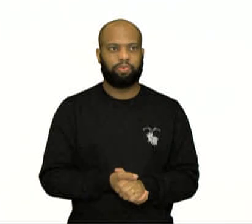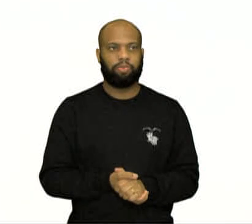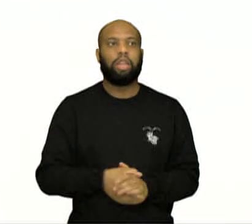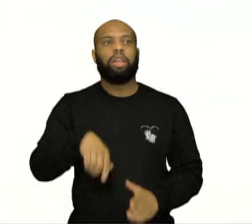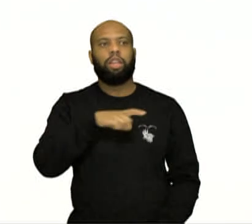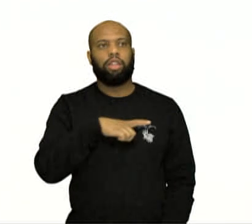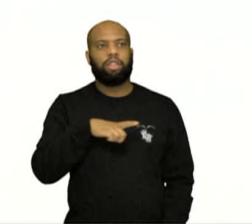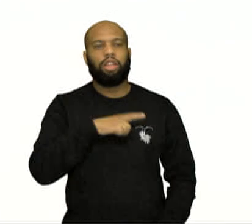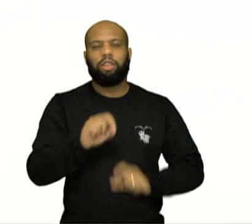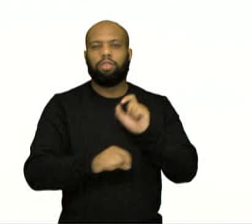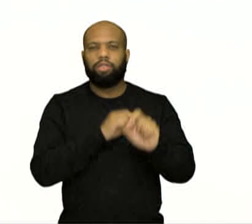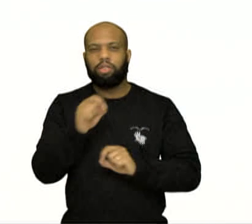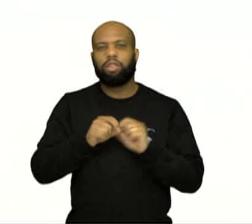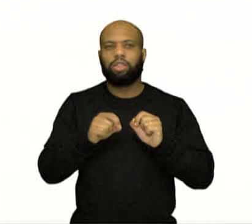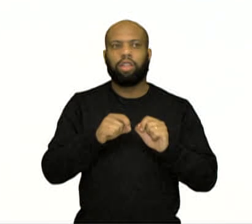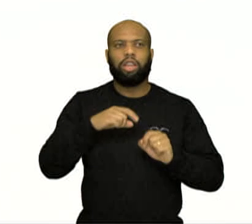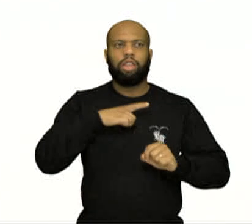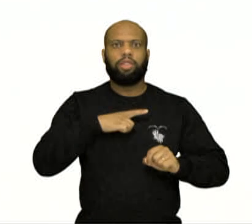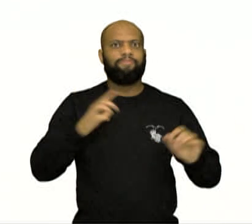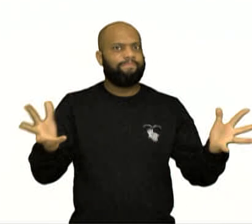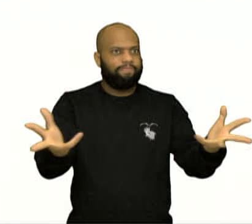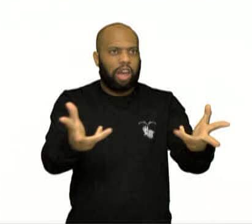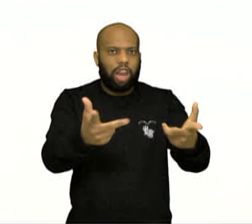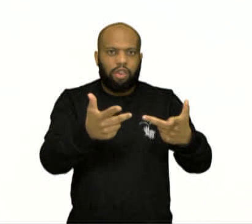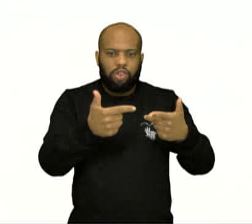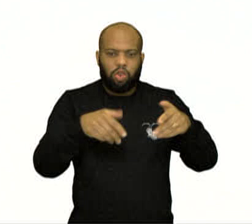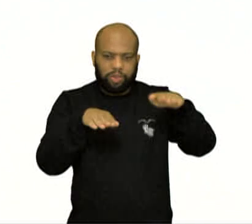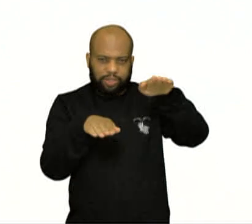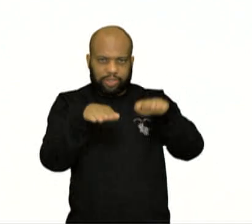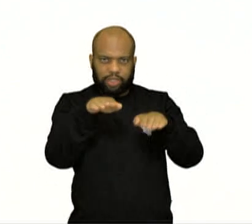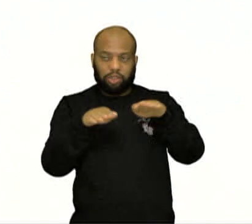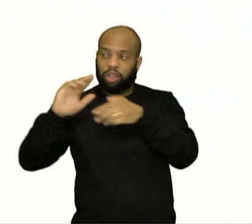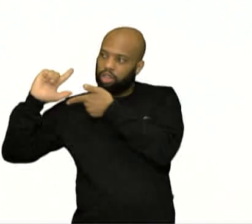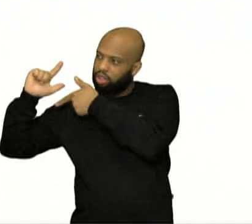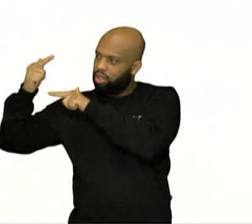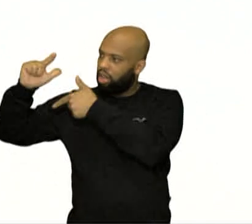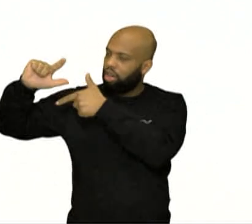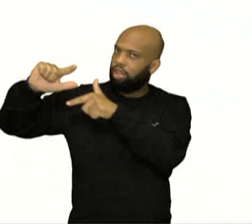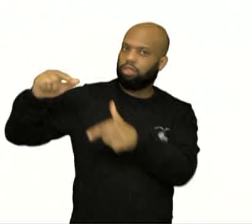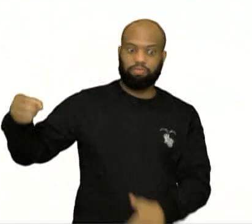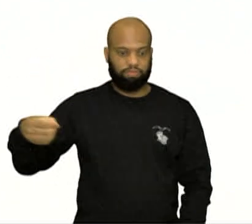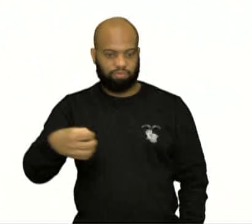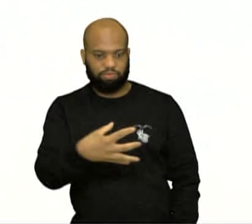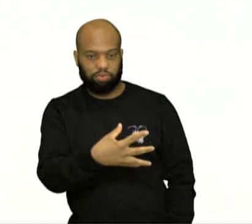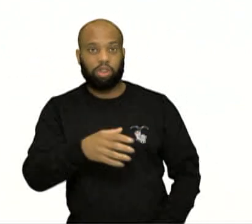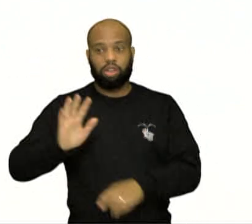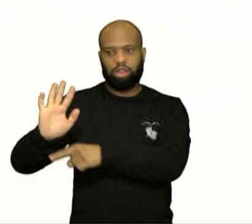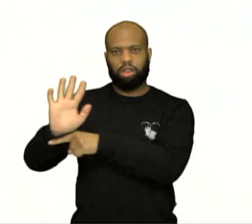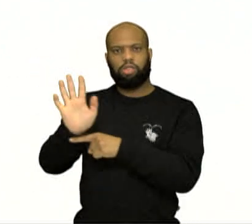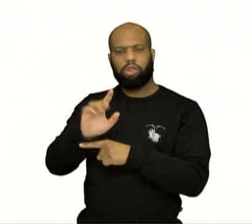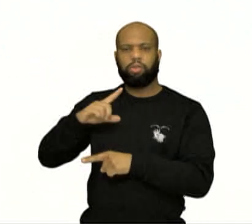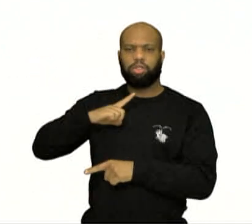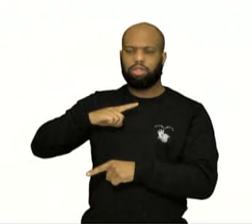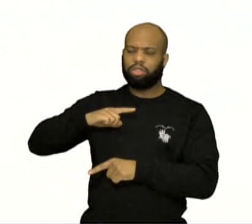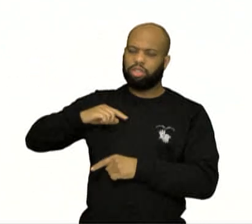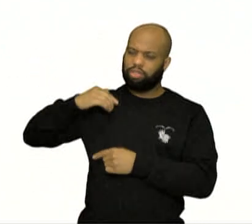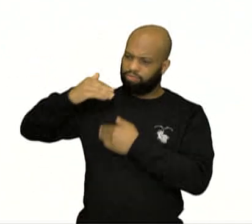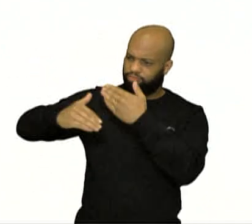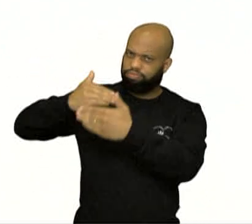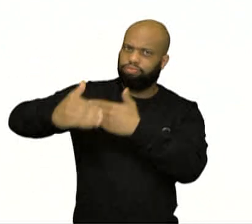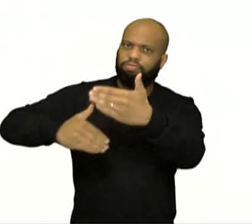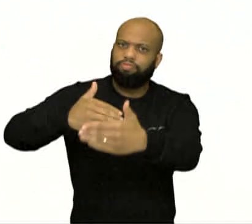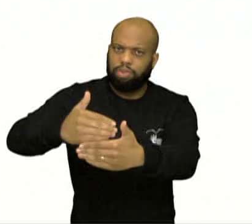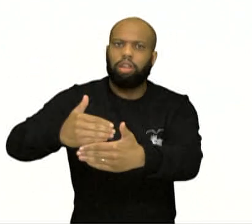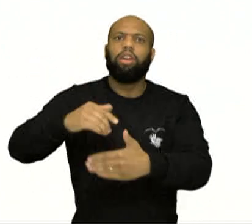Em meio ao fascinante equilíbrio entre tradição e modernidade, o filme avança mais alguns passos dentro da